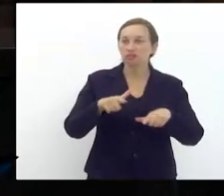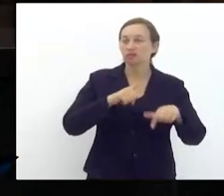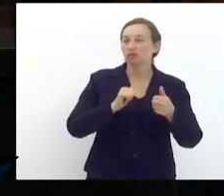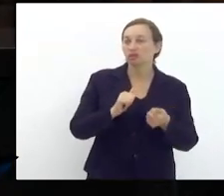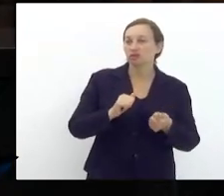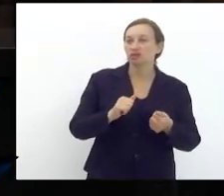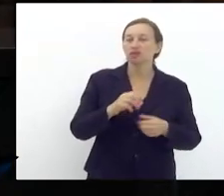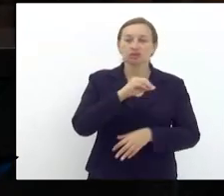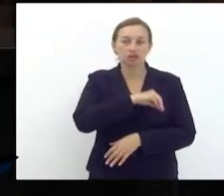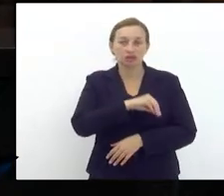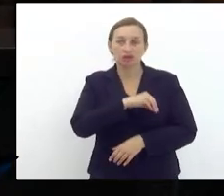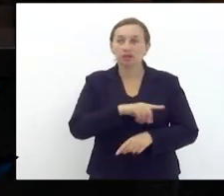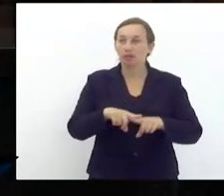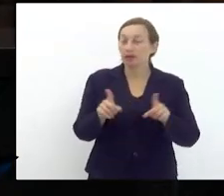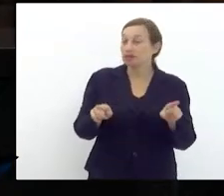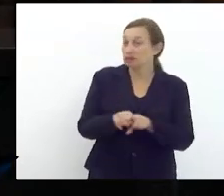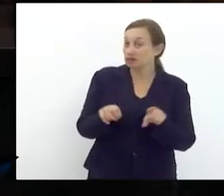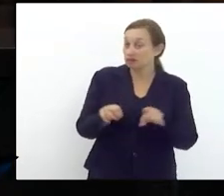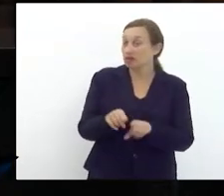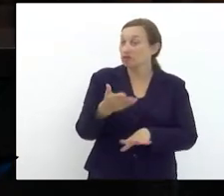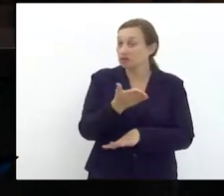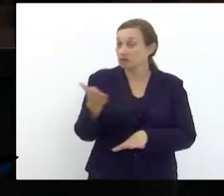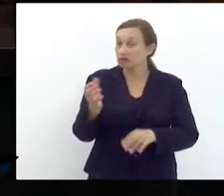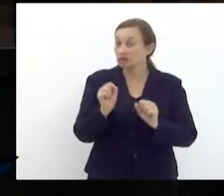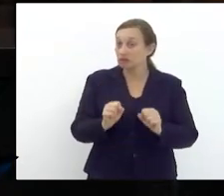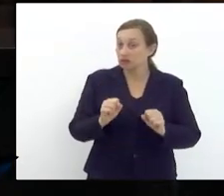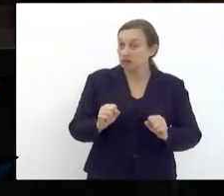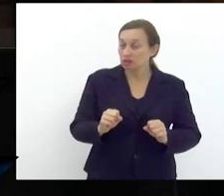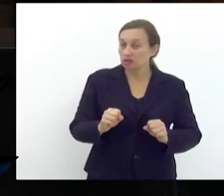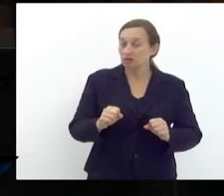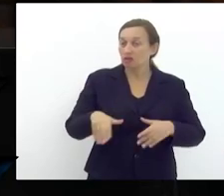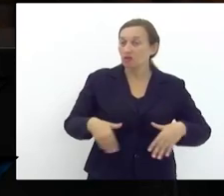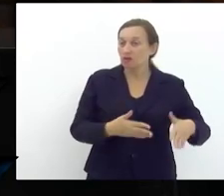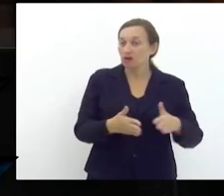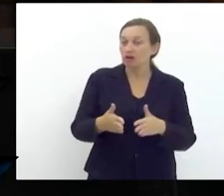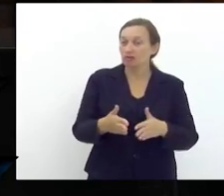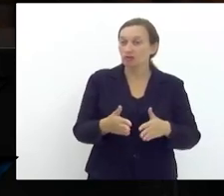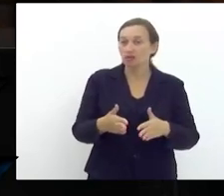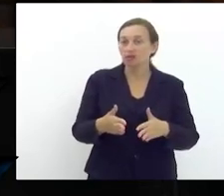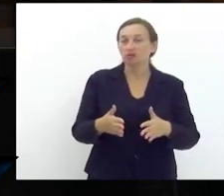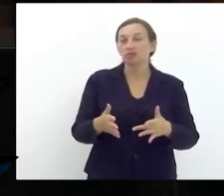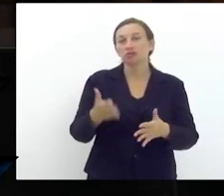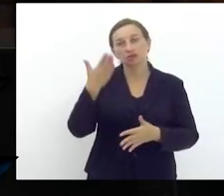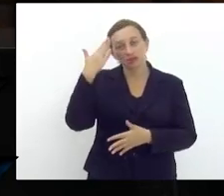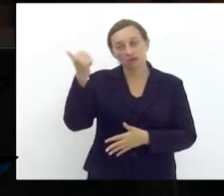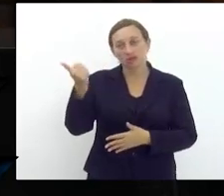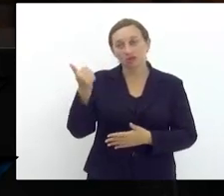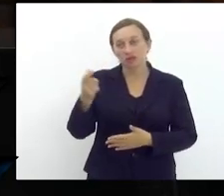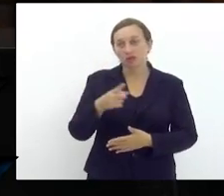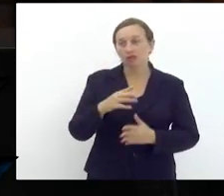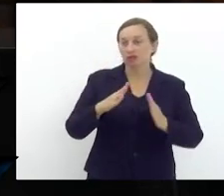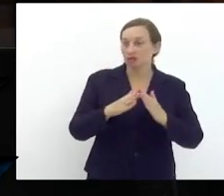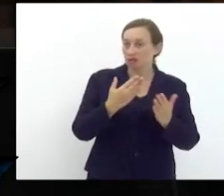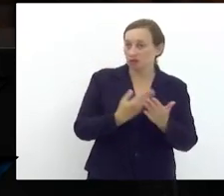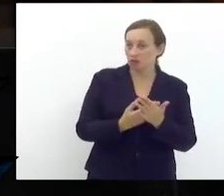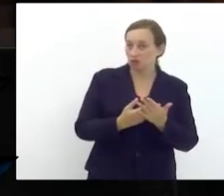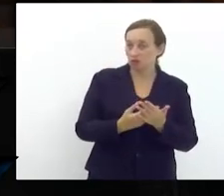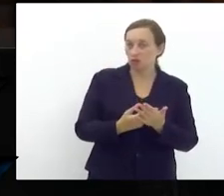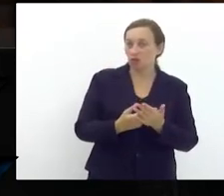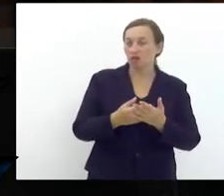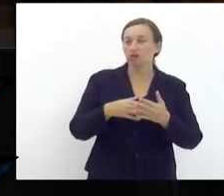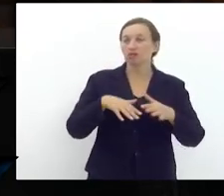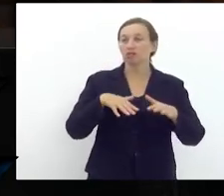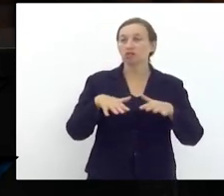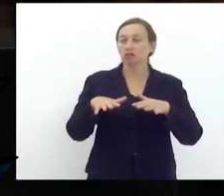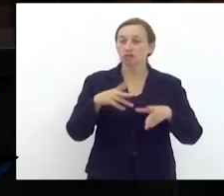de renda mas também para vocês poderem reencontrar o caminho da busca do saber a nossa escola Popular que é um movimento que eu faço